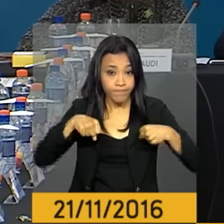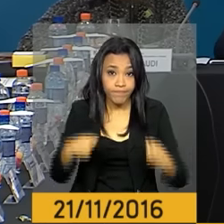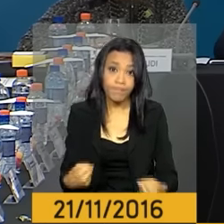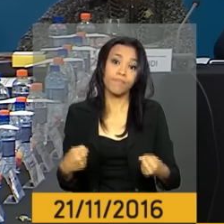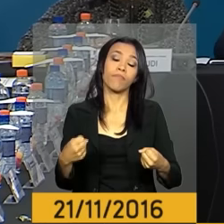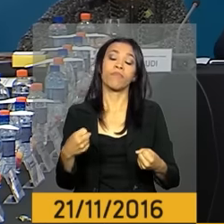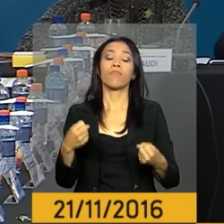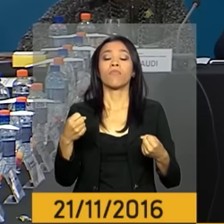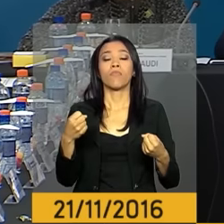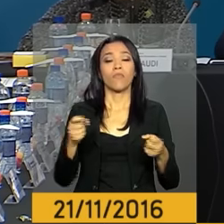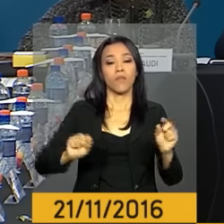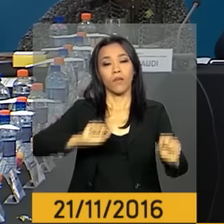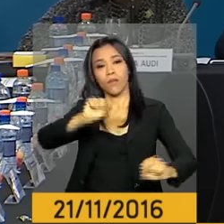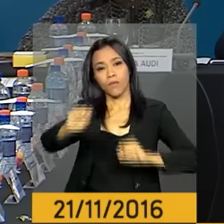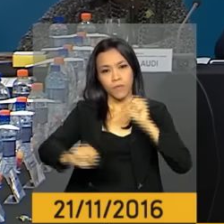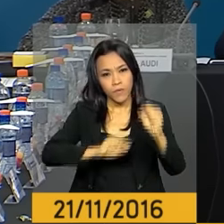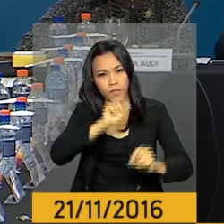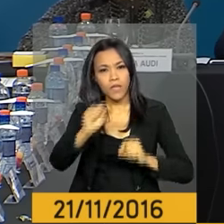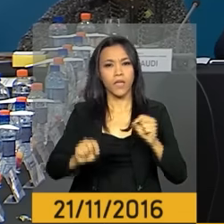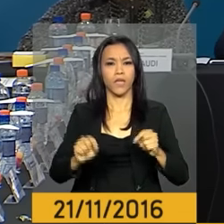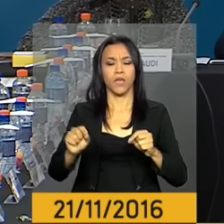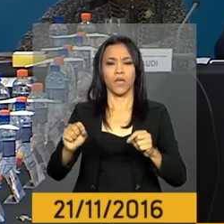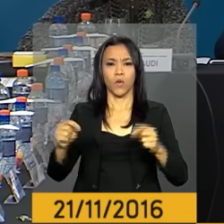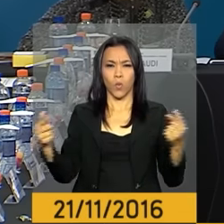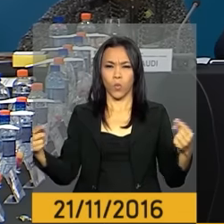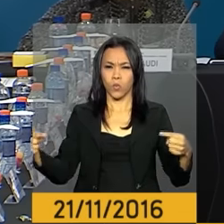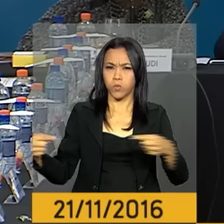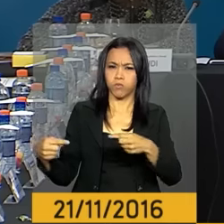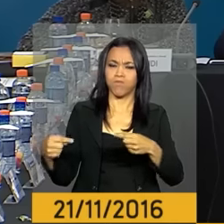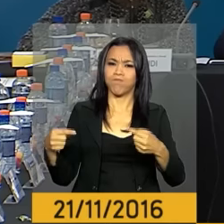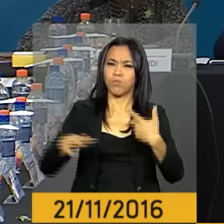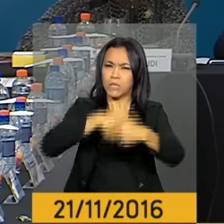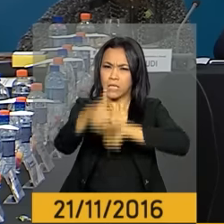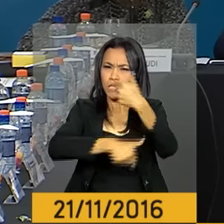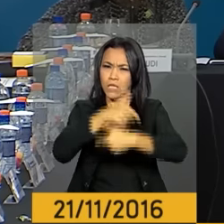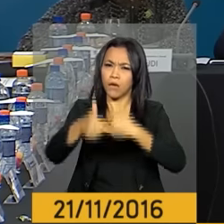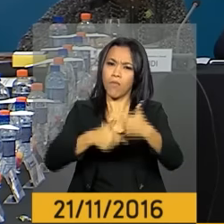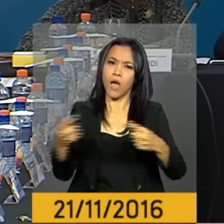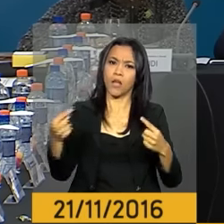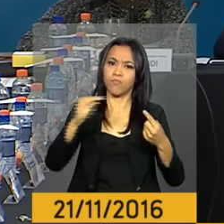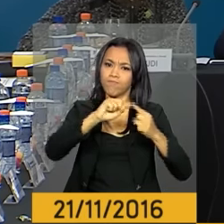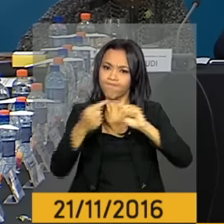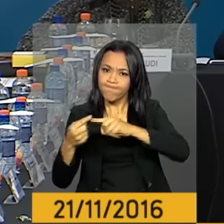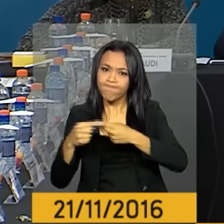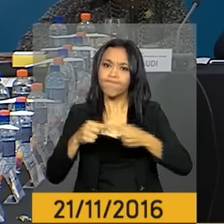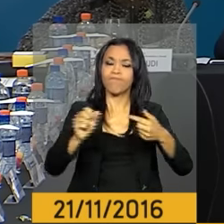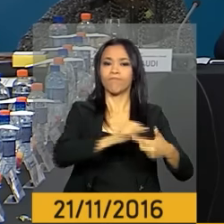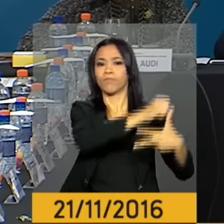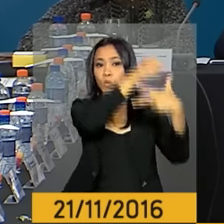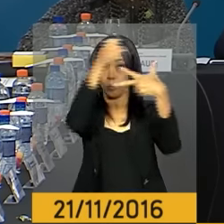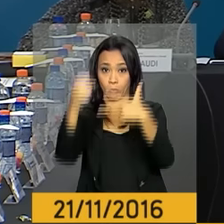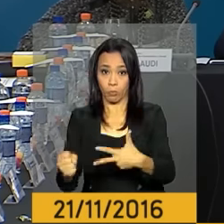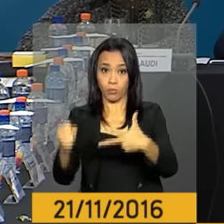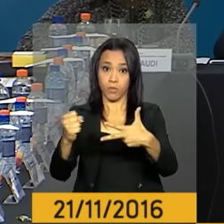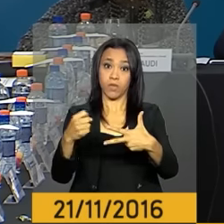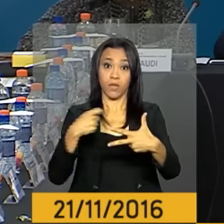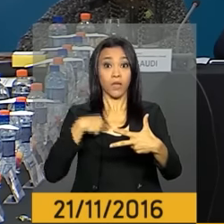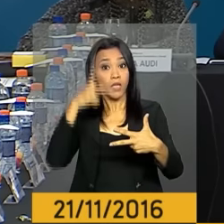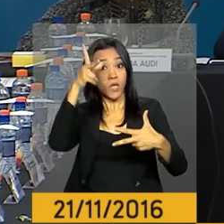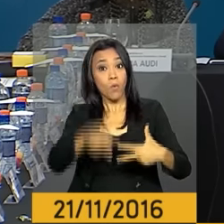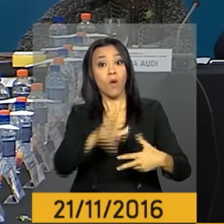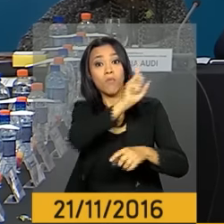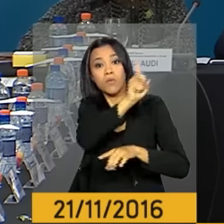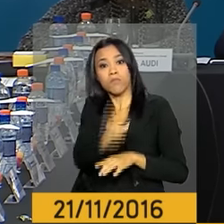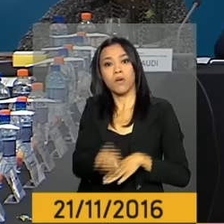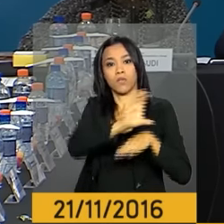a relação harmônica entre os poderes, como determina a Constituição. Eu acho curioso aqui no Brasil, meus senhores,